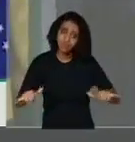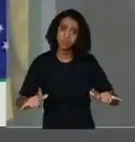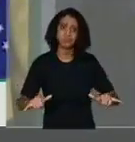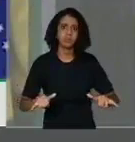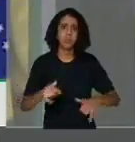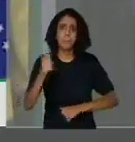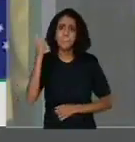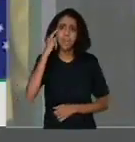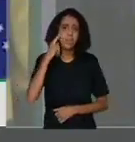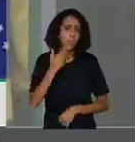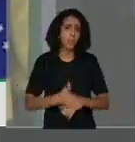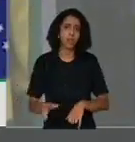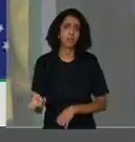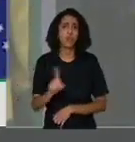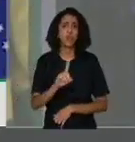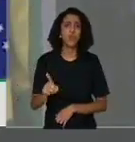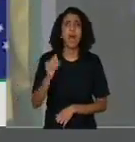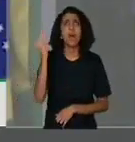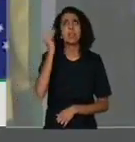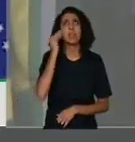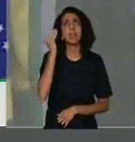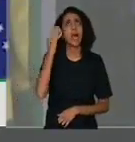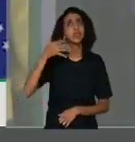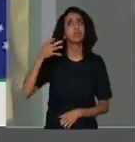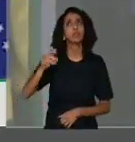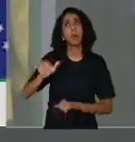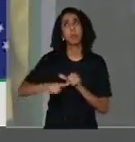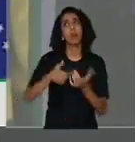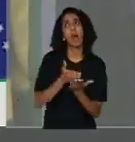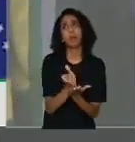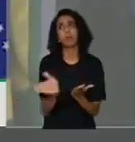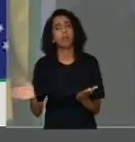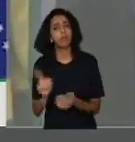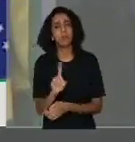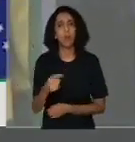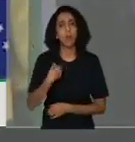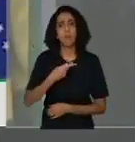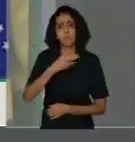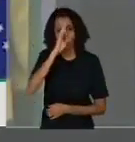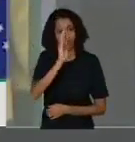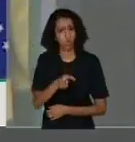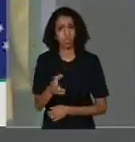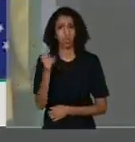prática, sem nenhum subterfúgio, diretamente, como sempre fiz. Muito obrigado.